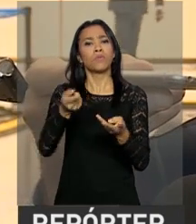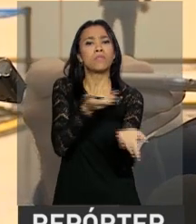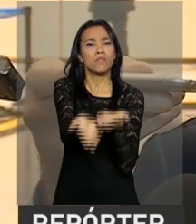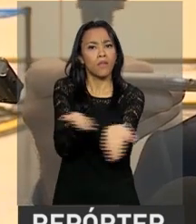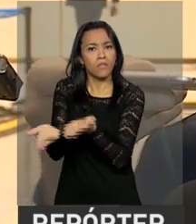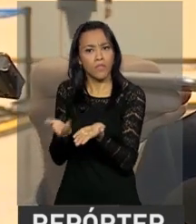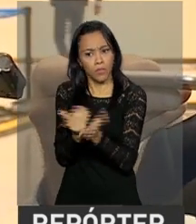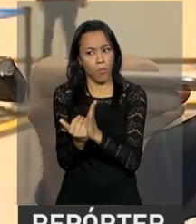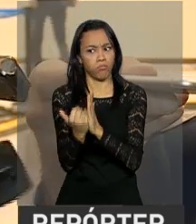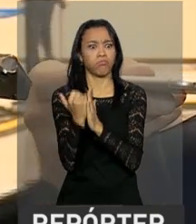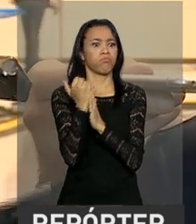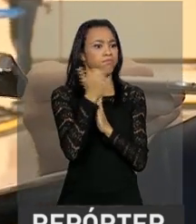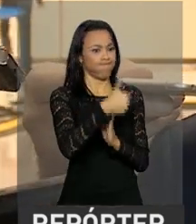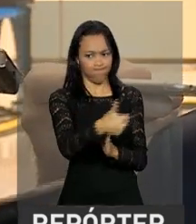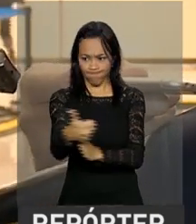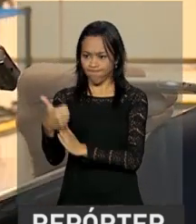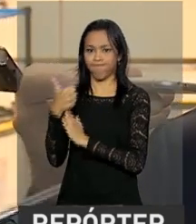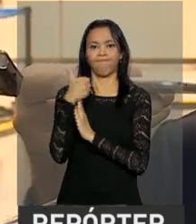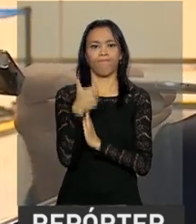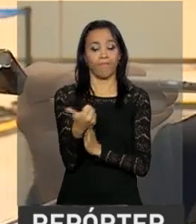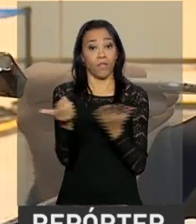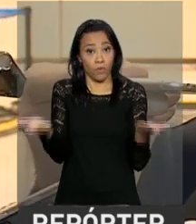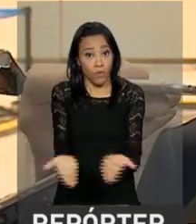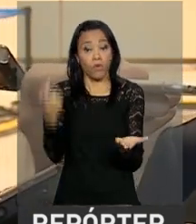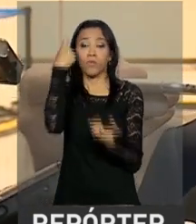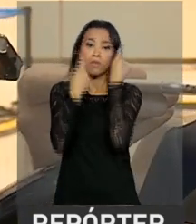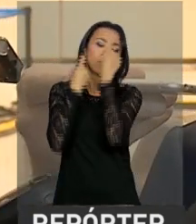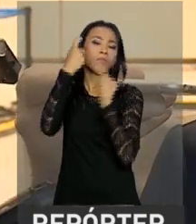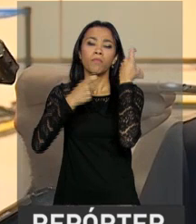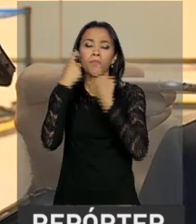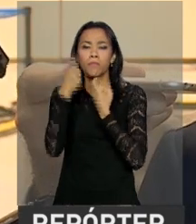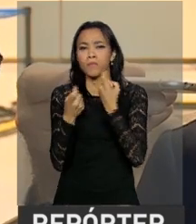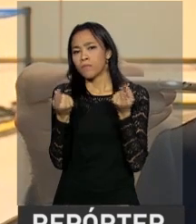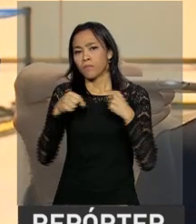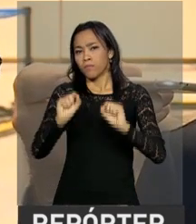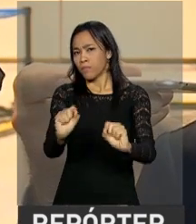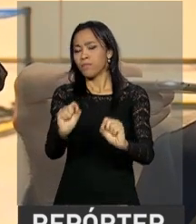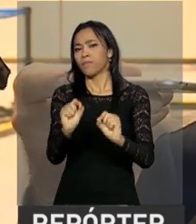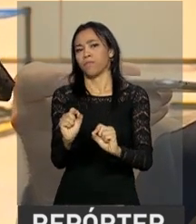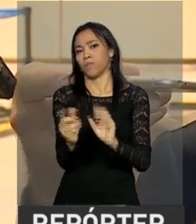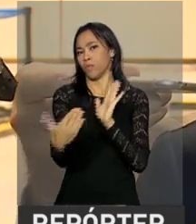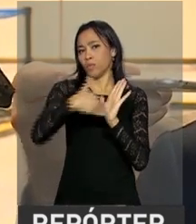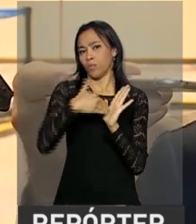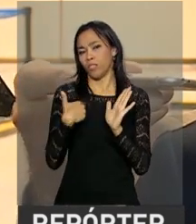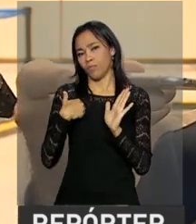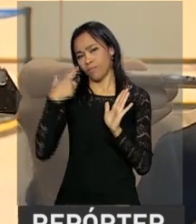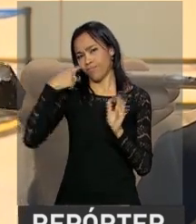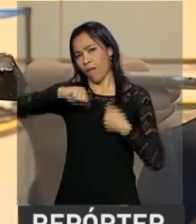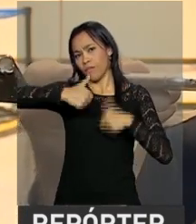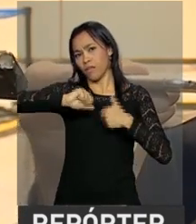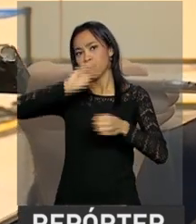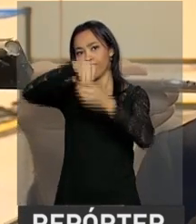tudo aumentando. E eu acho que a maior preocupação hoje, em última análise do próprio